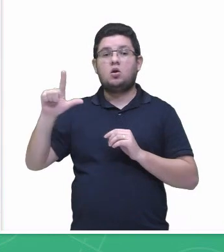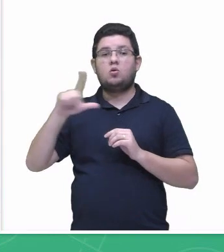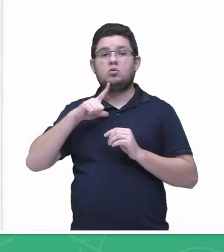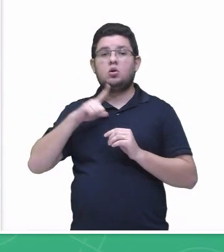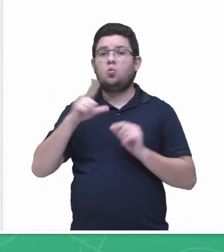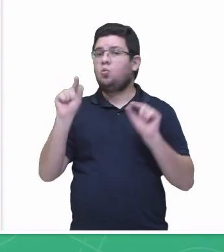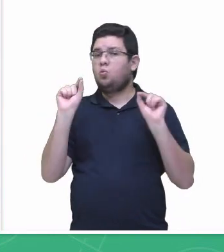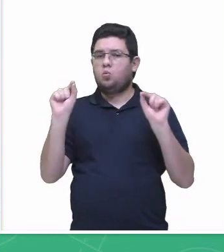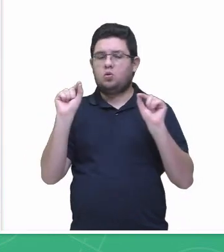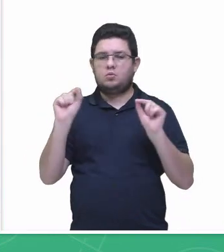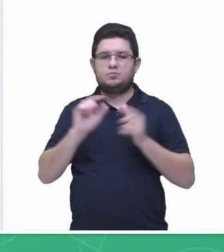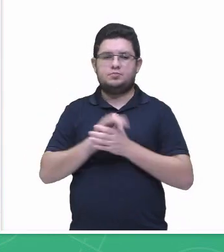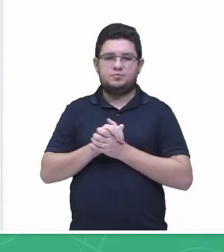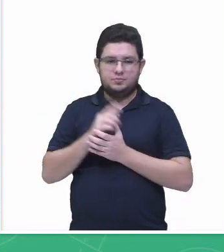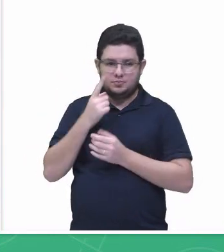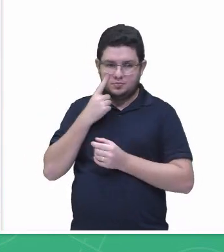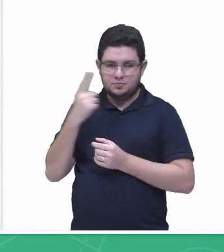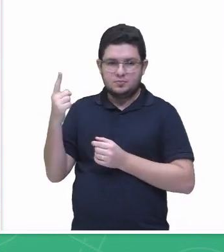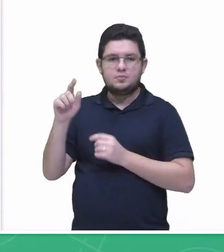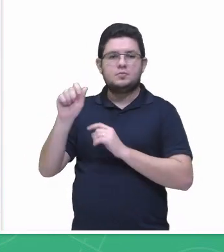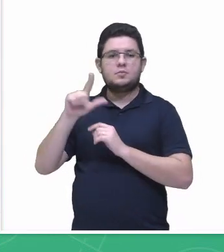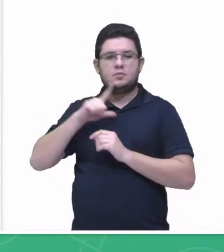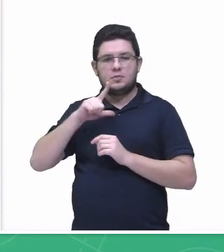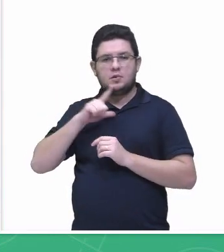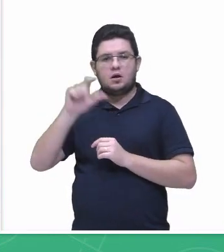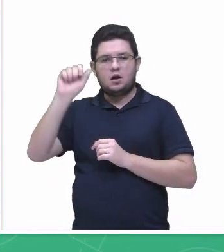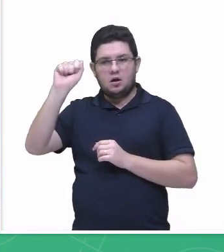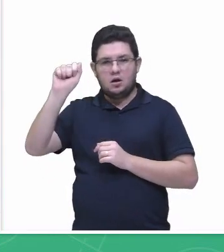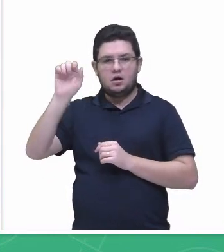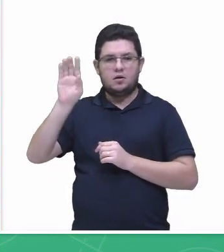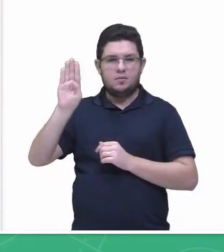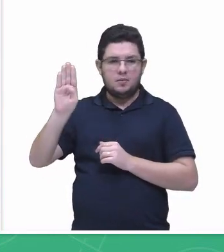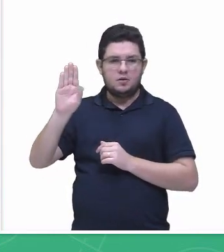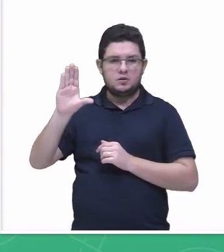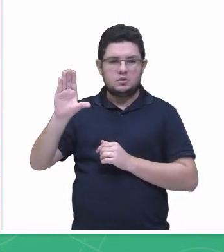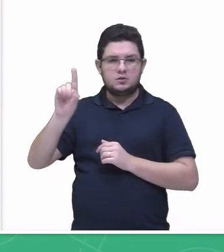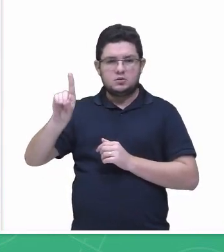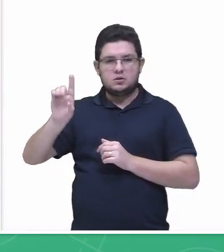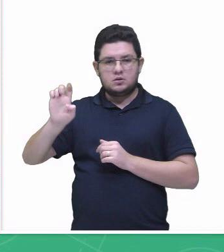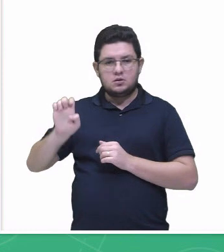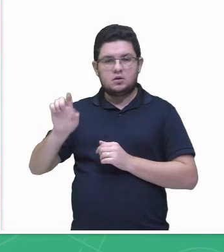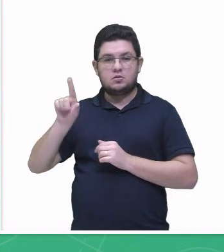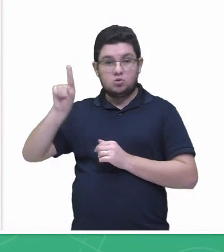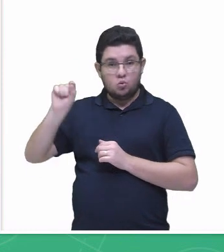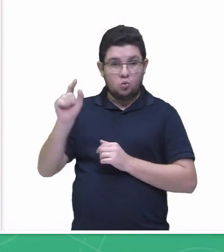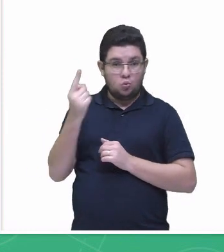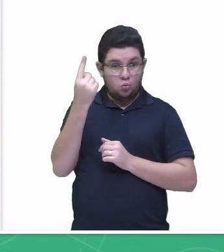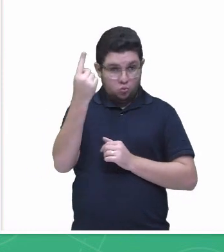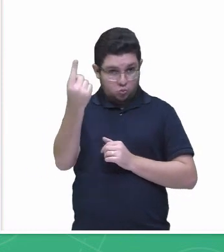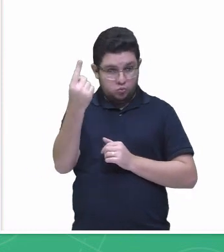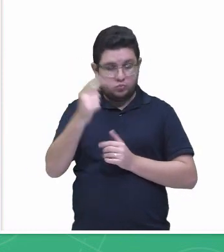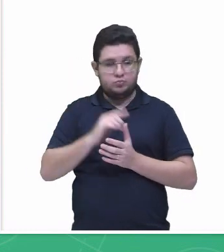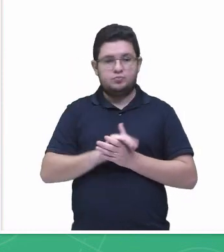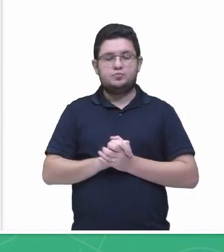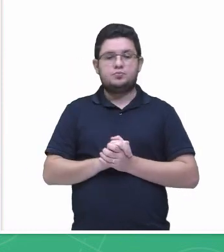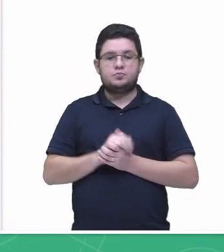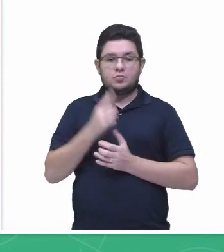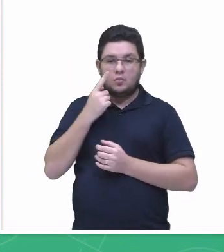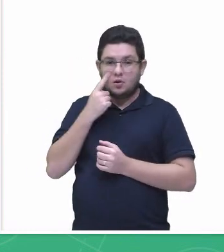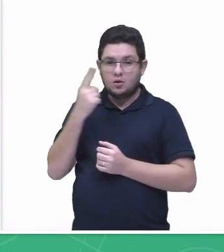tem aí encéfalo e nervos. B, encéfalo e terminações nervosas.